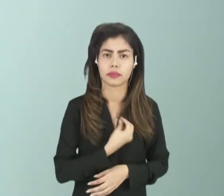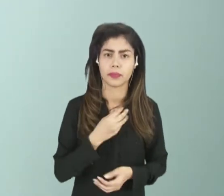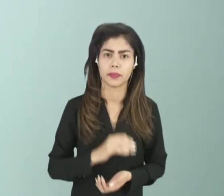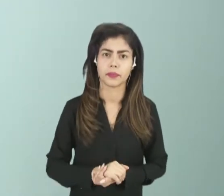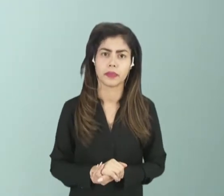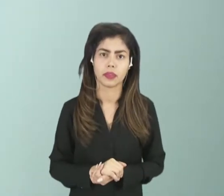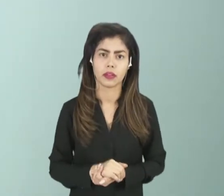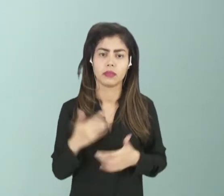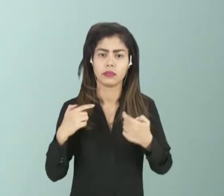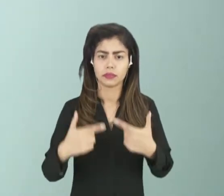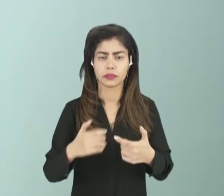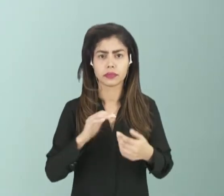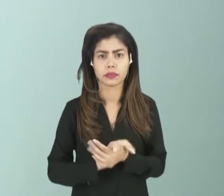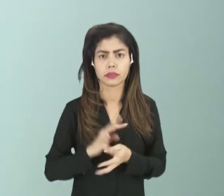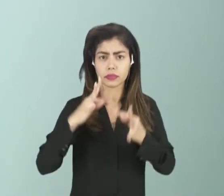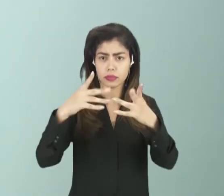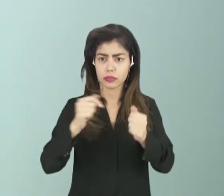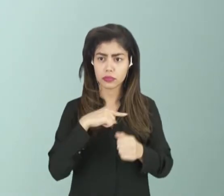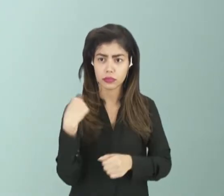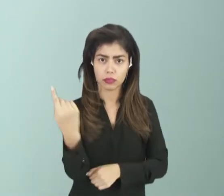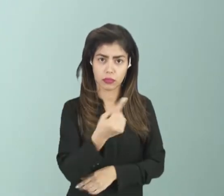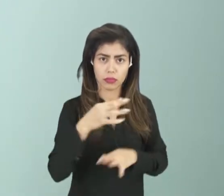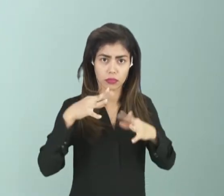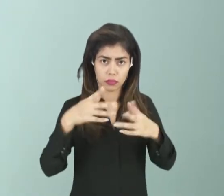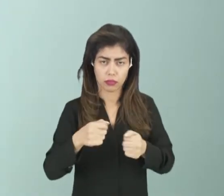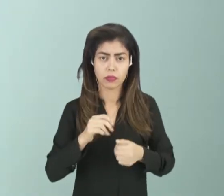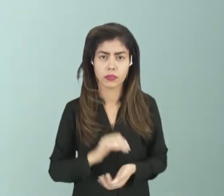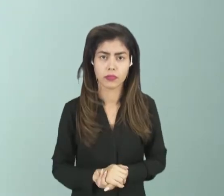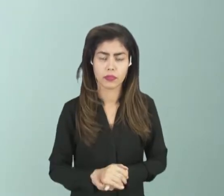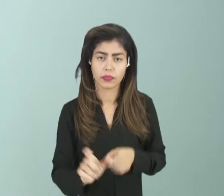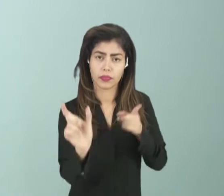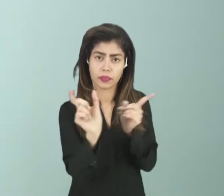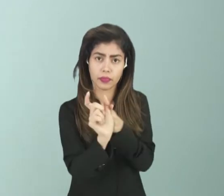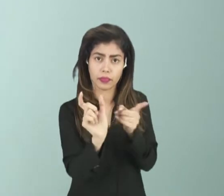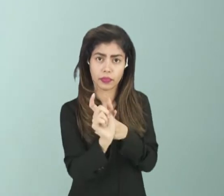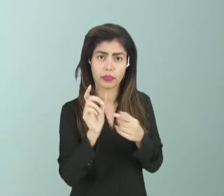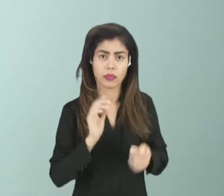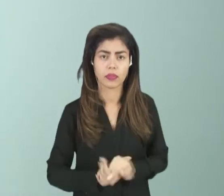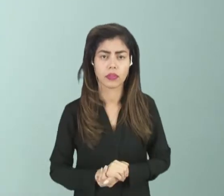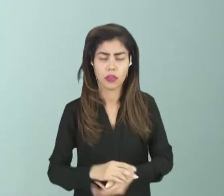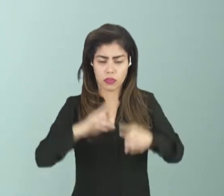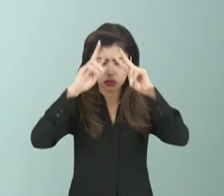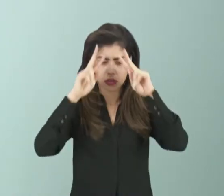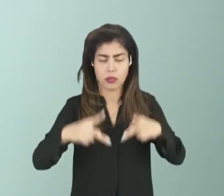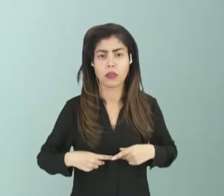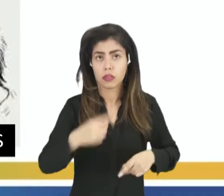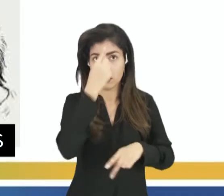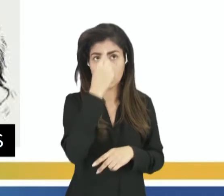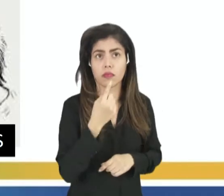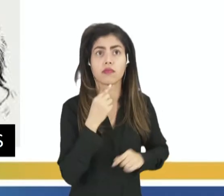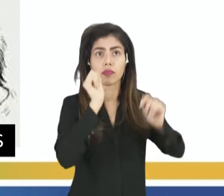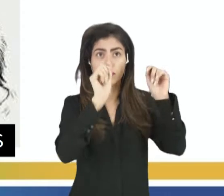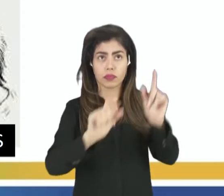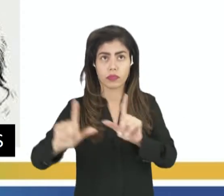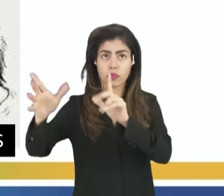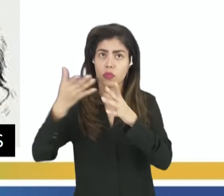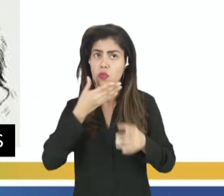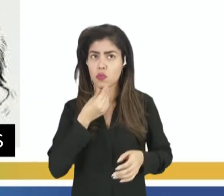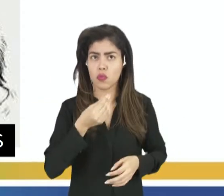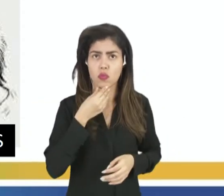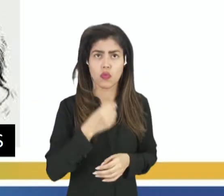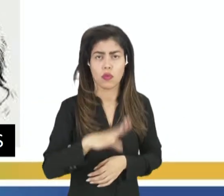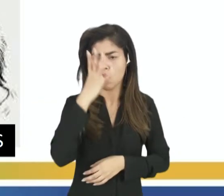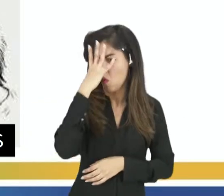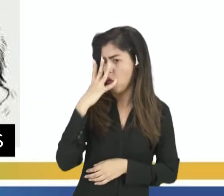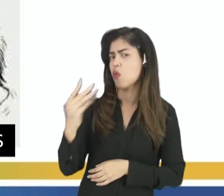nessa guerra de todos contra todos, palavras hobbesianas, os seres humanos, uma imagem aí, né, do homem, um lobo,